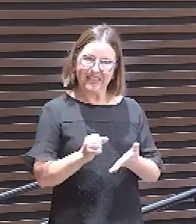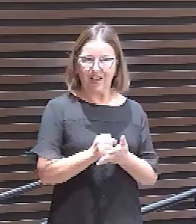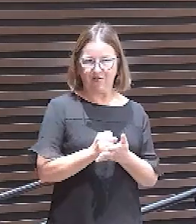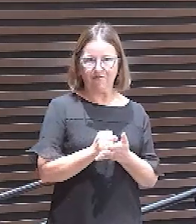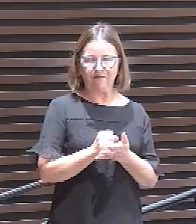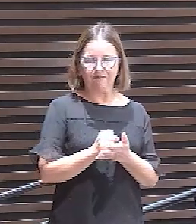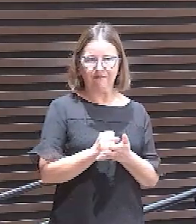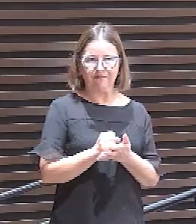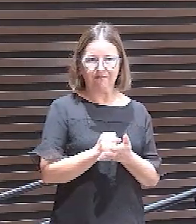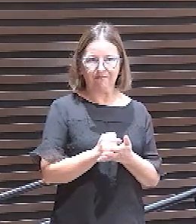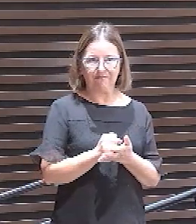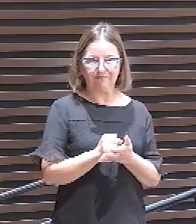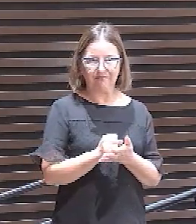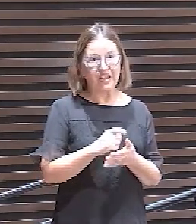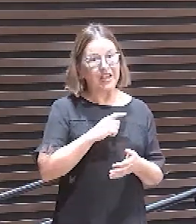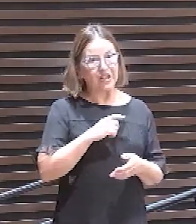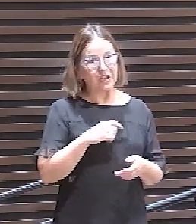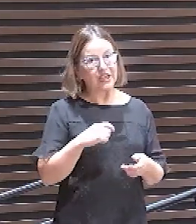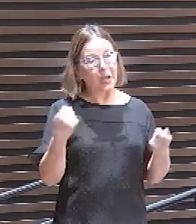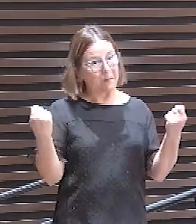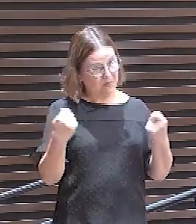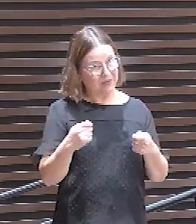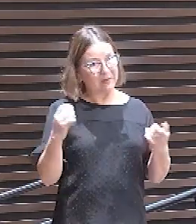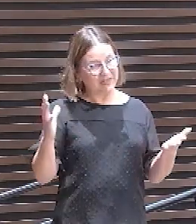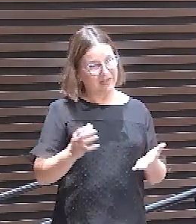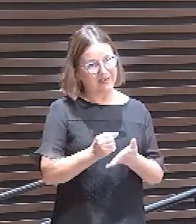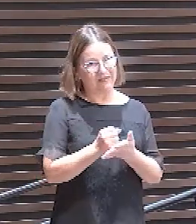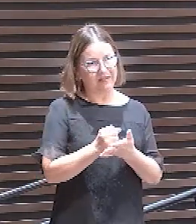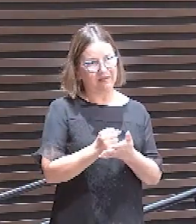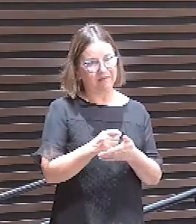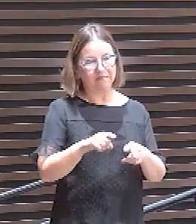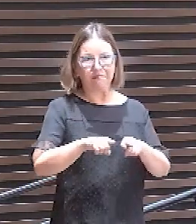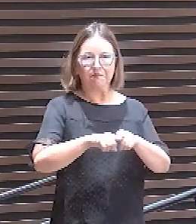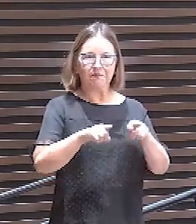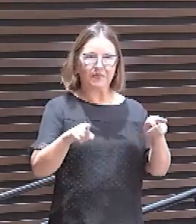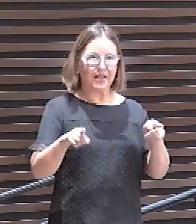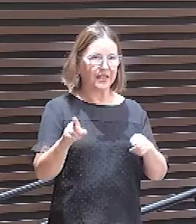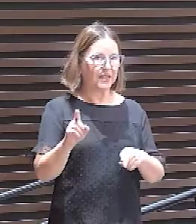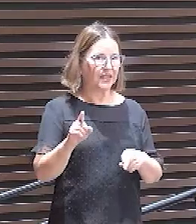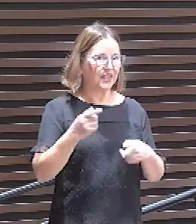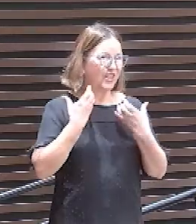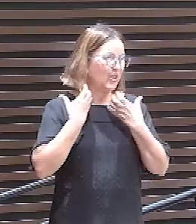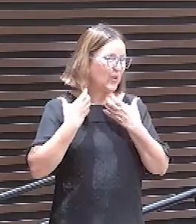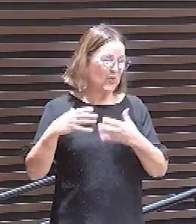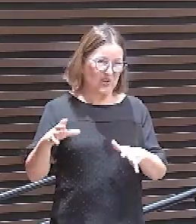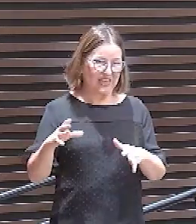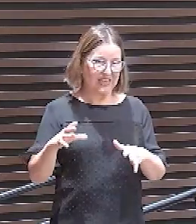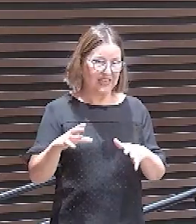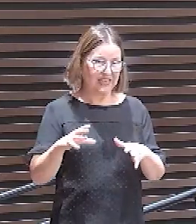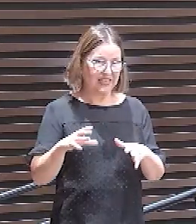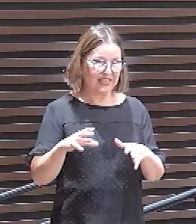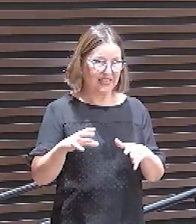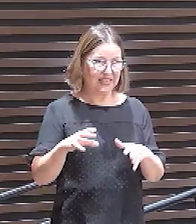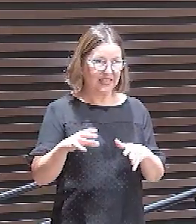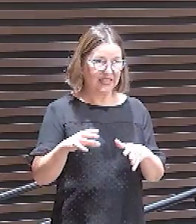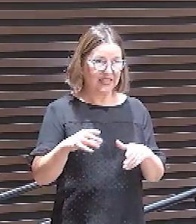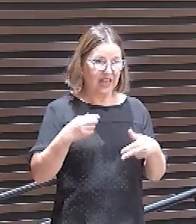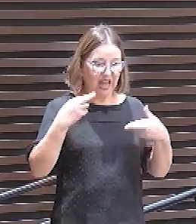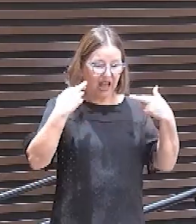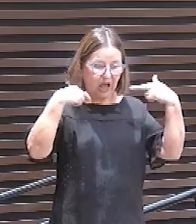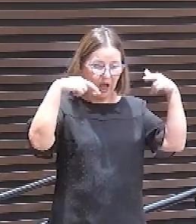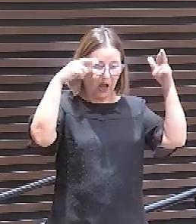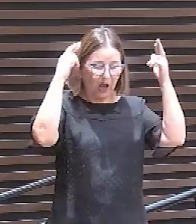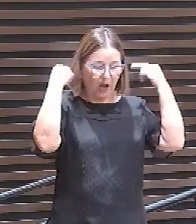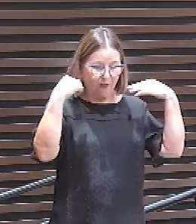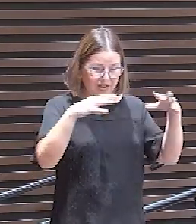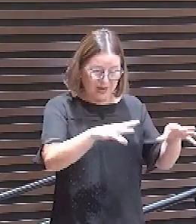Ele teve possibilidade de redenção, mas ao invés de pegar a ovelha do pecado, aquela que é